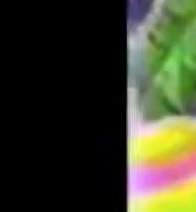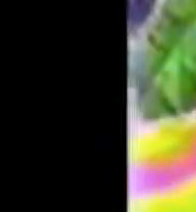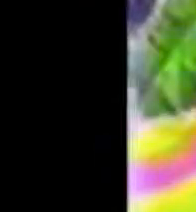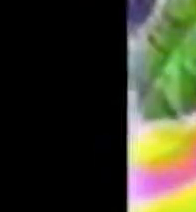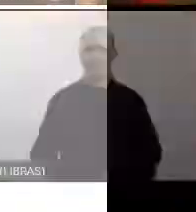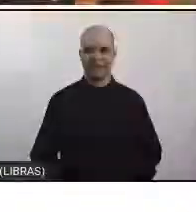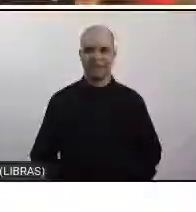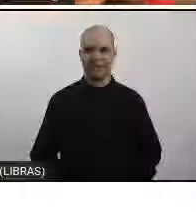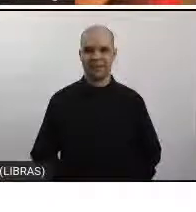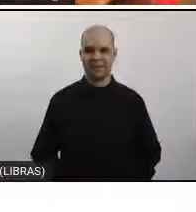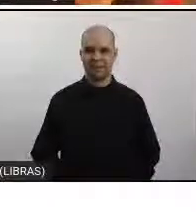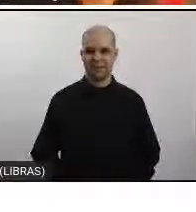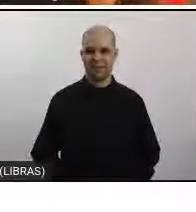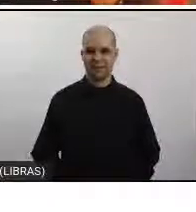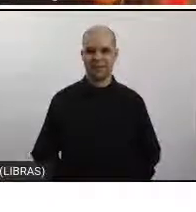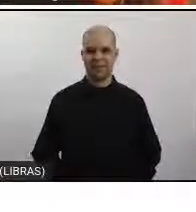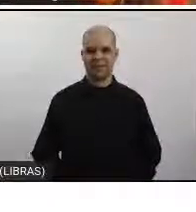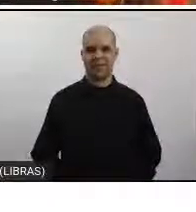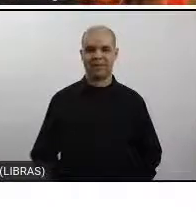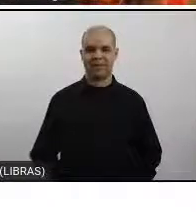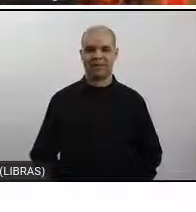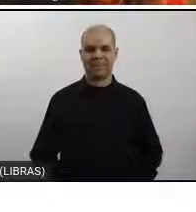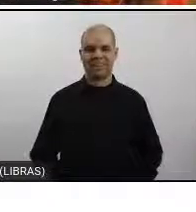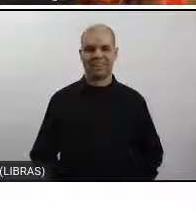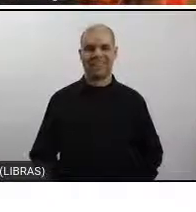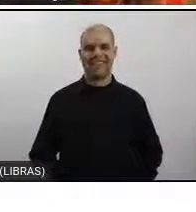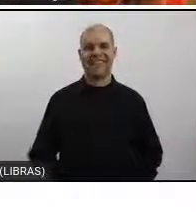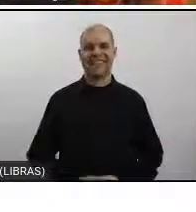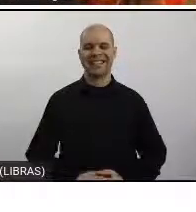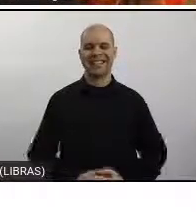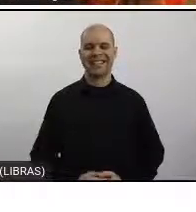Eu agora não sei. Depois você me explica.